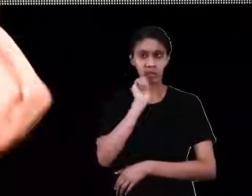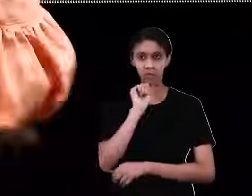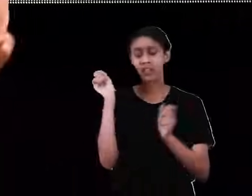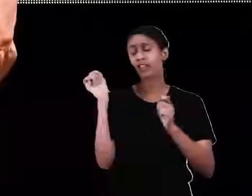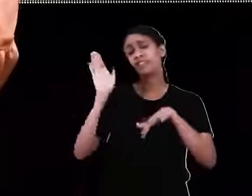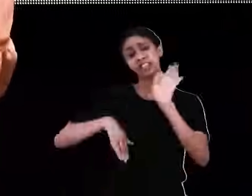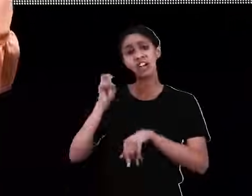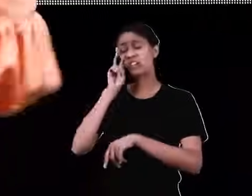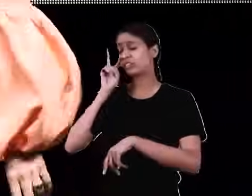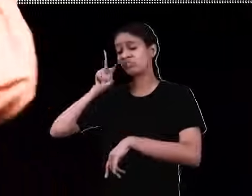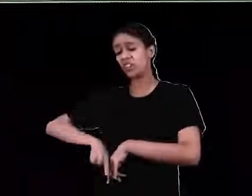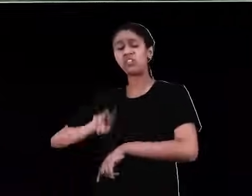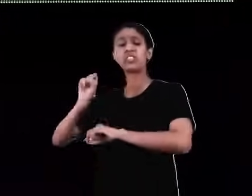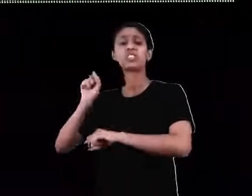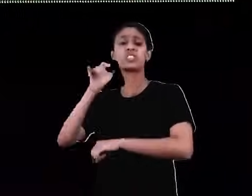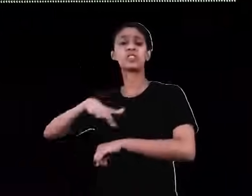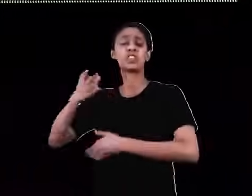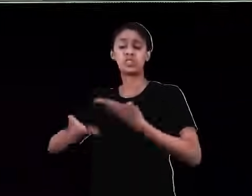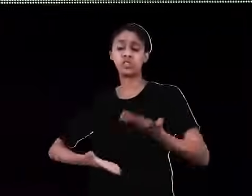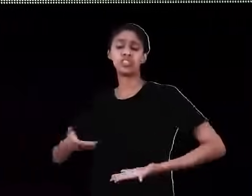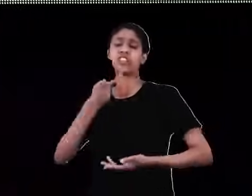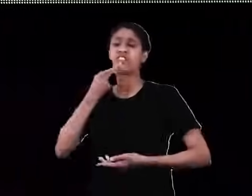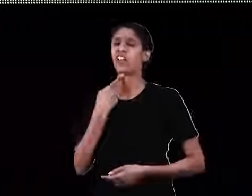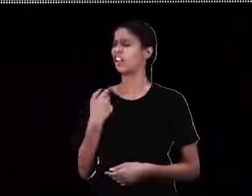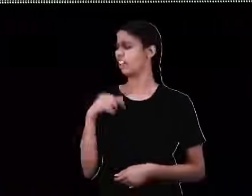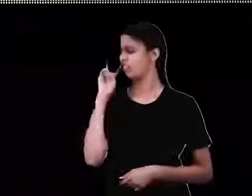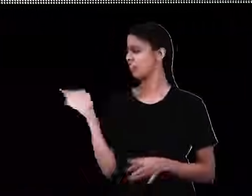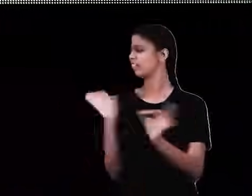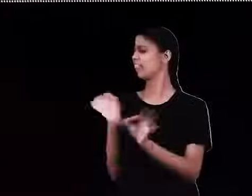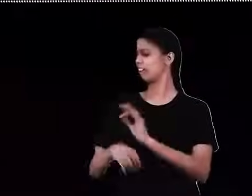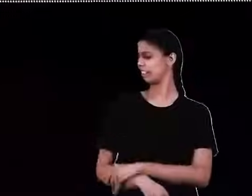ouvido ao servo. É ou não é, gente? Eu vou lá ouvir subordinado.